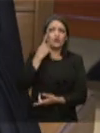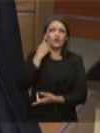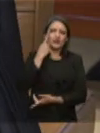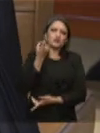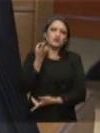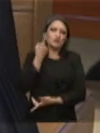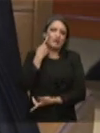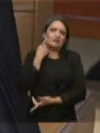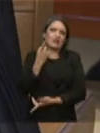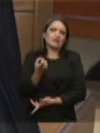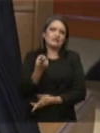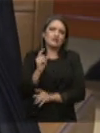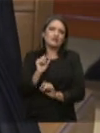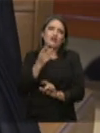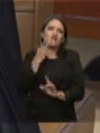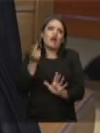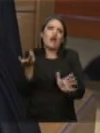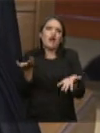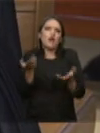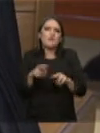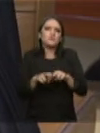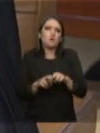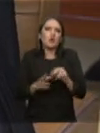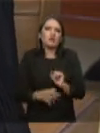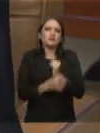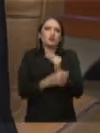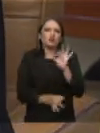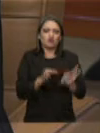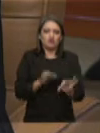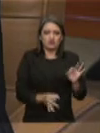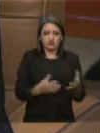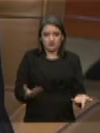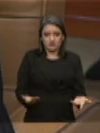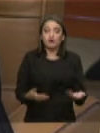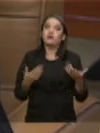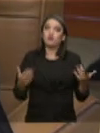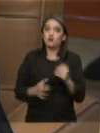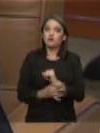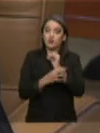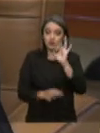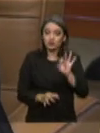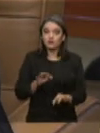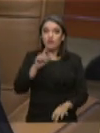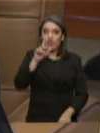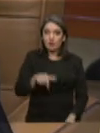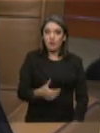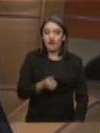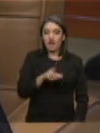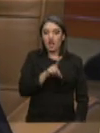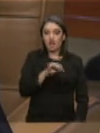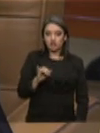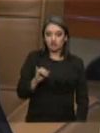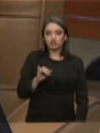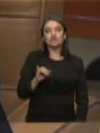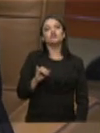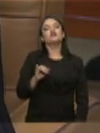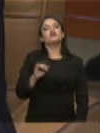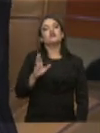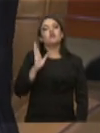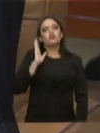em nome da segurança jurídica, nada produz mais segurança jurídica do que uma ADIM já